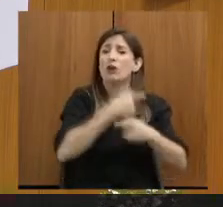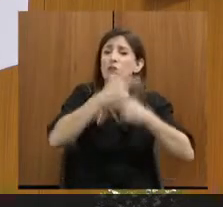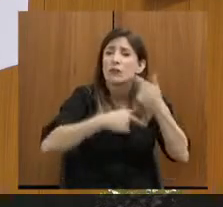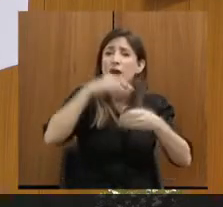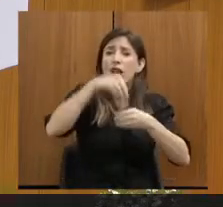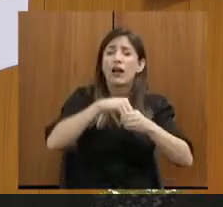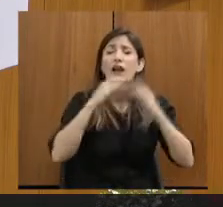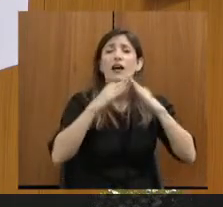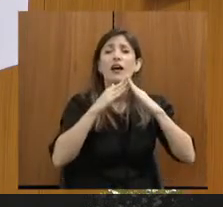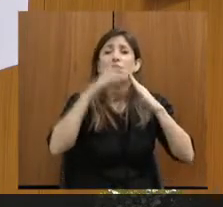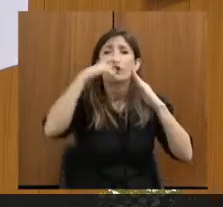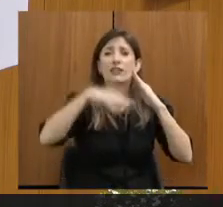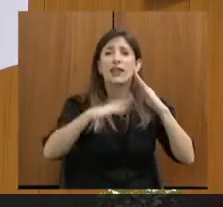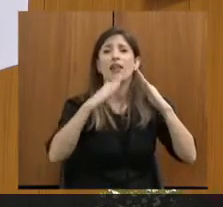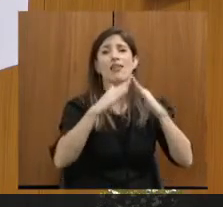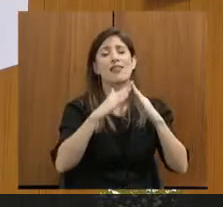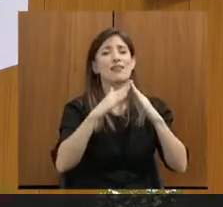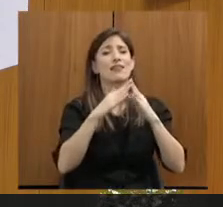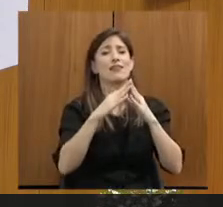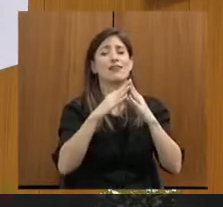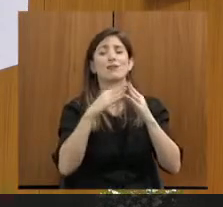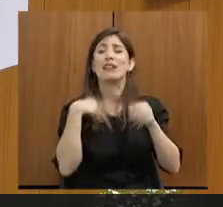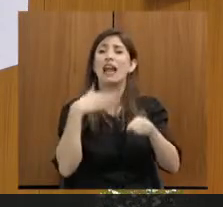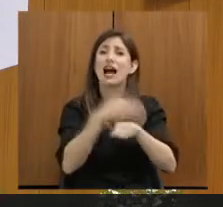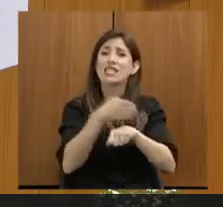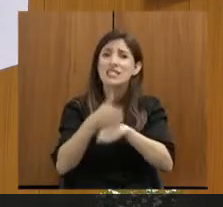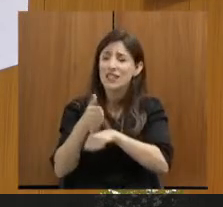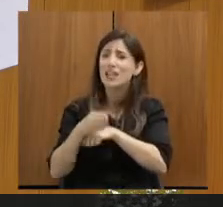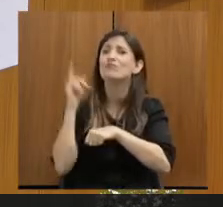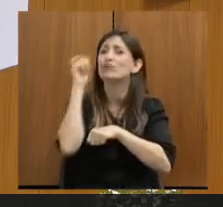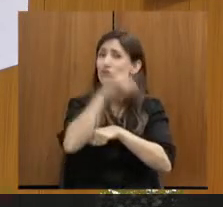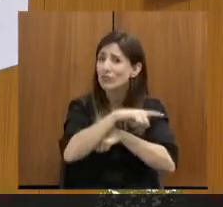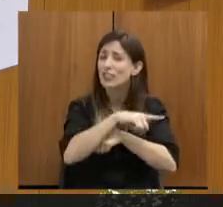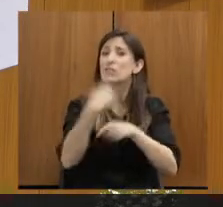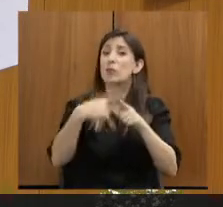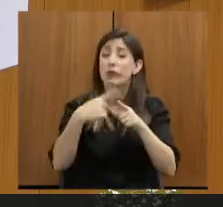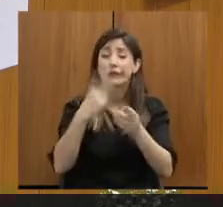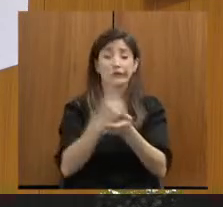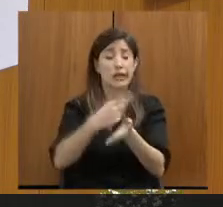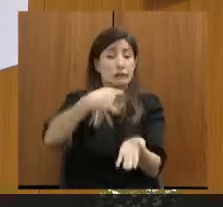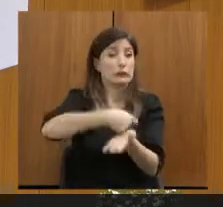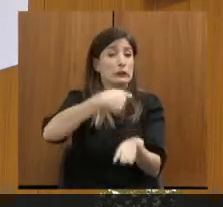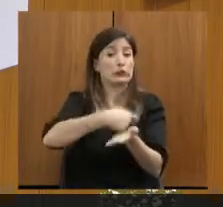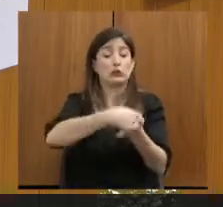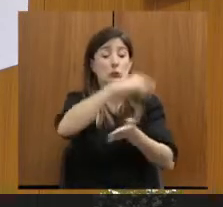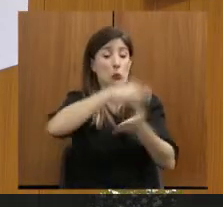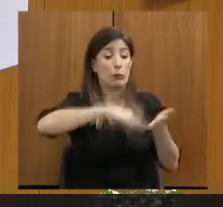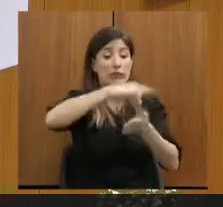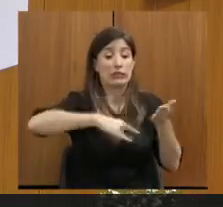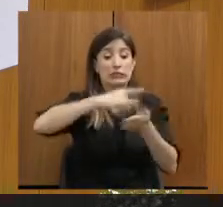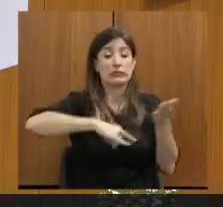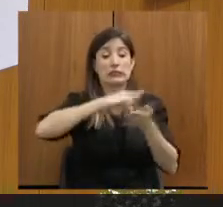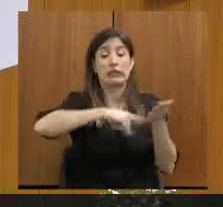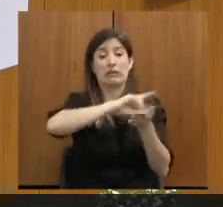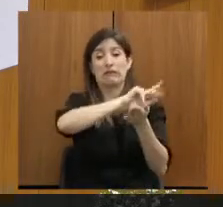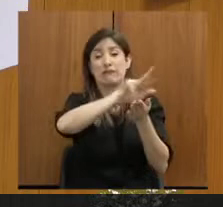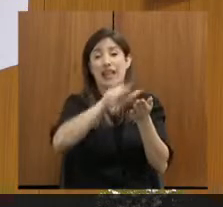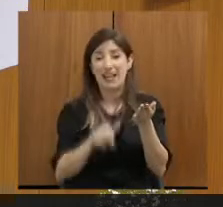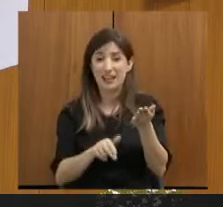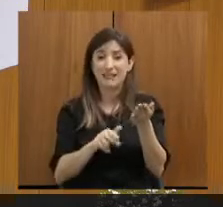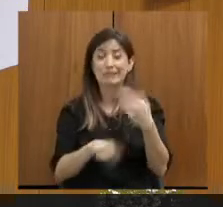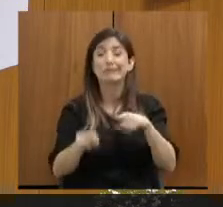de ter acesso exigências de documentações se for essas exigências de mais de documentações